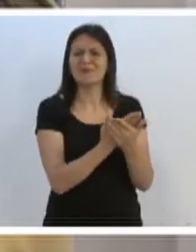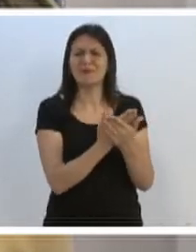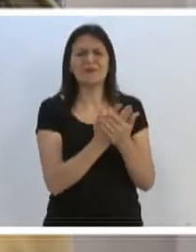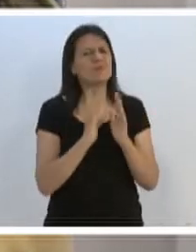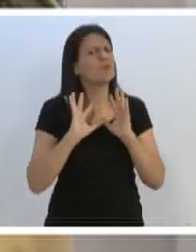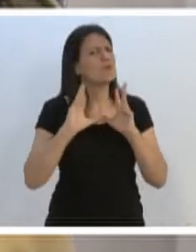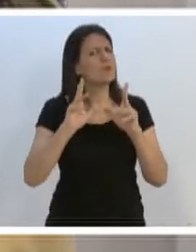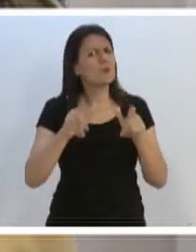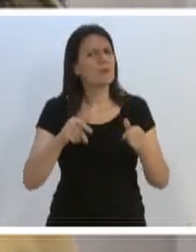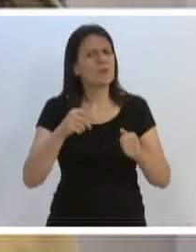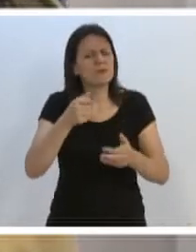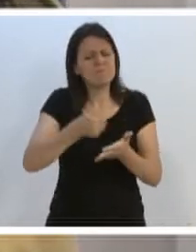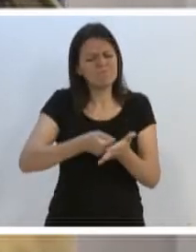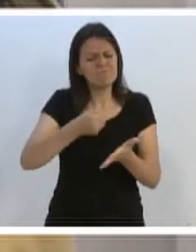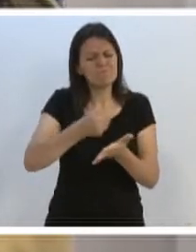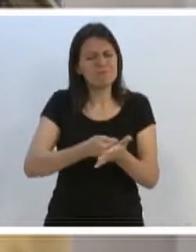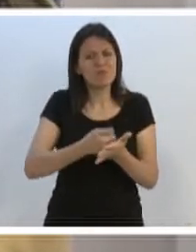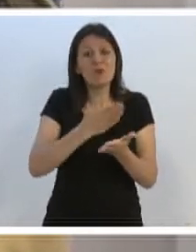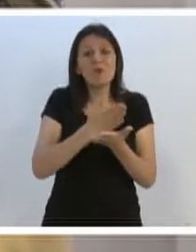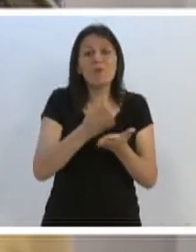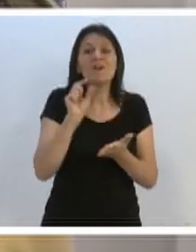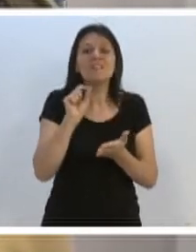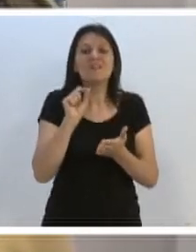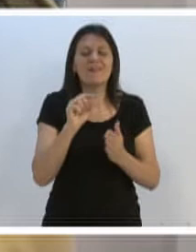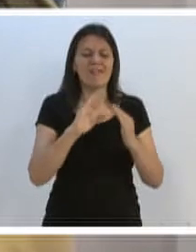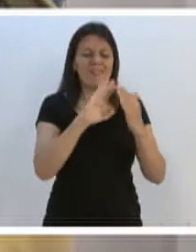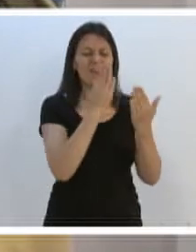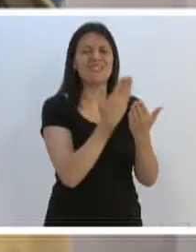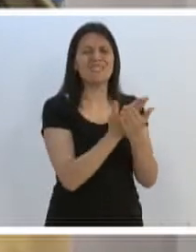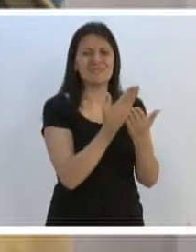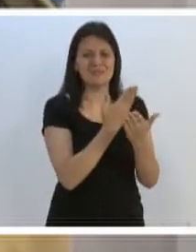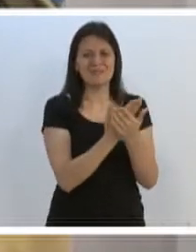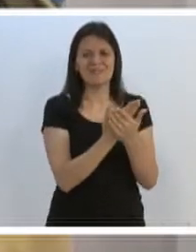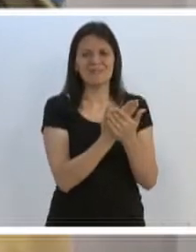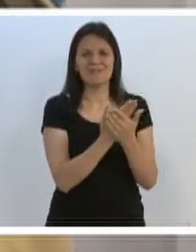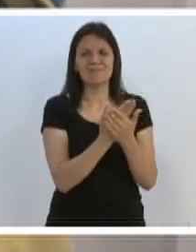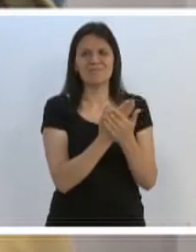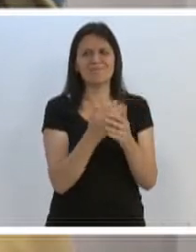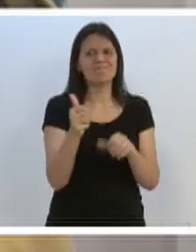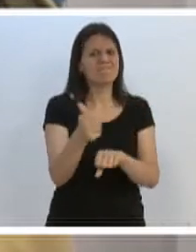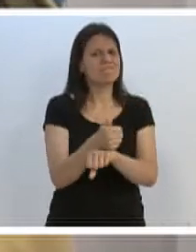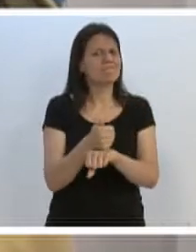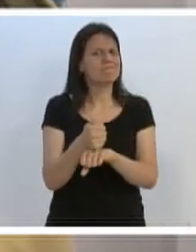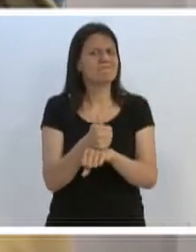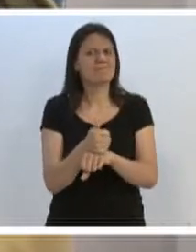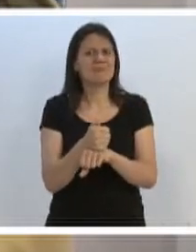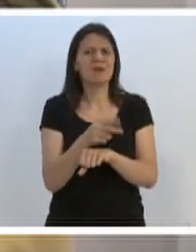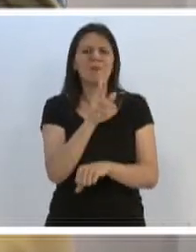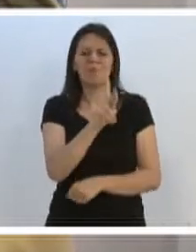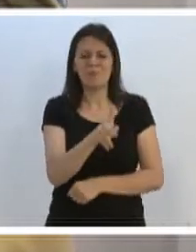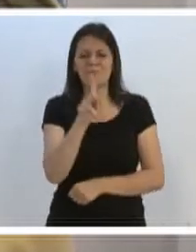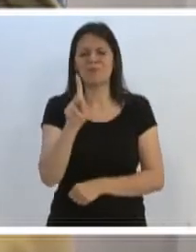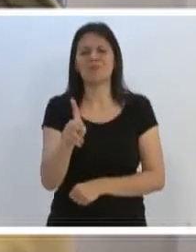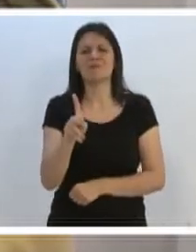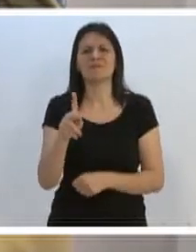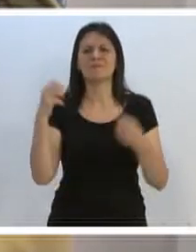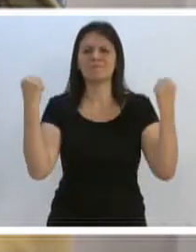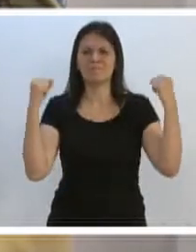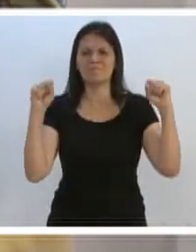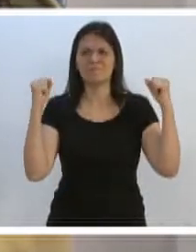esse empenho começa na base, onde destaco aqui a função importante que tem o nosso professor de Educação